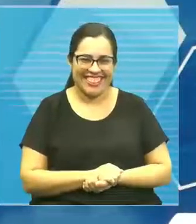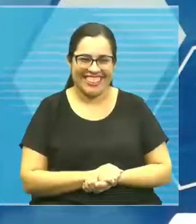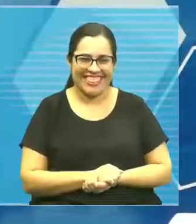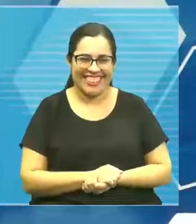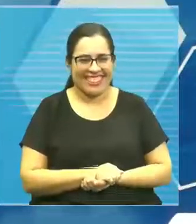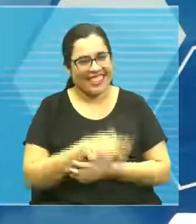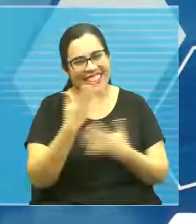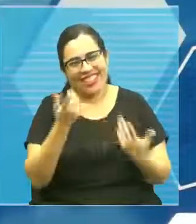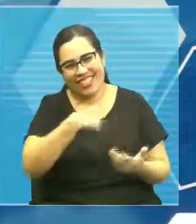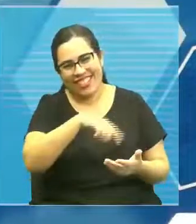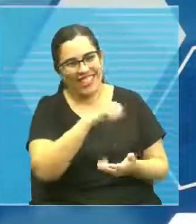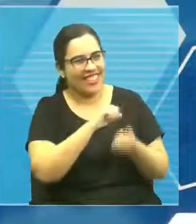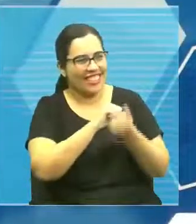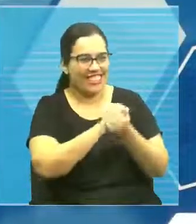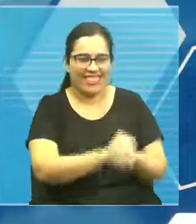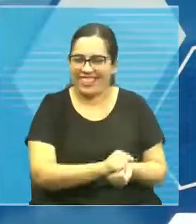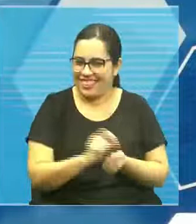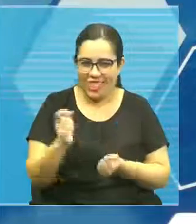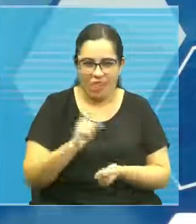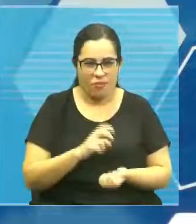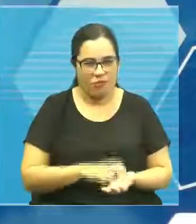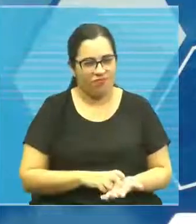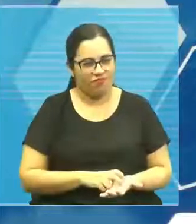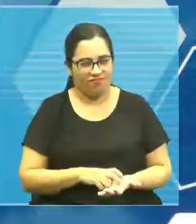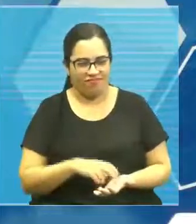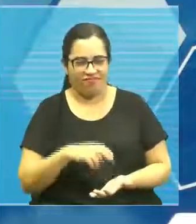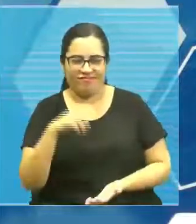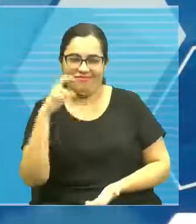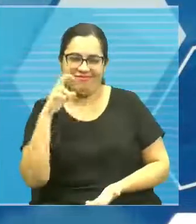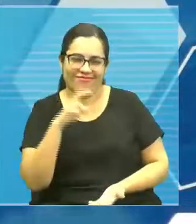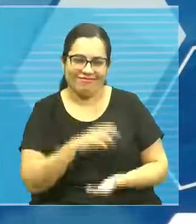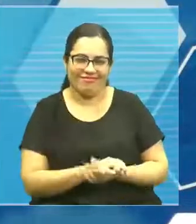É por isso que não dá certo mesmo ela de manhã, não. Que eu quero trabalhar.